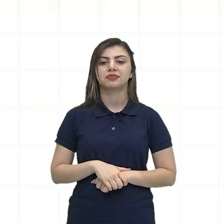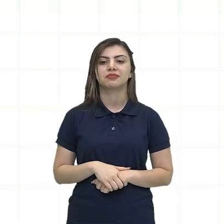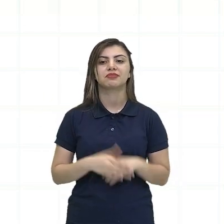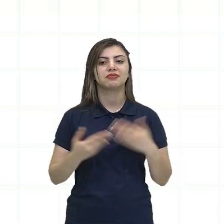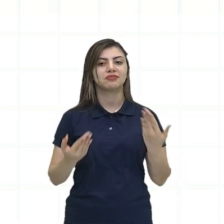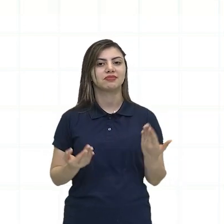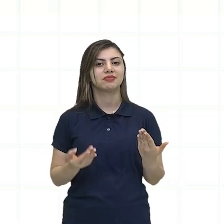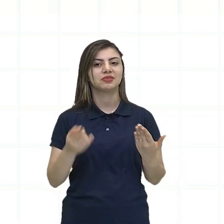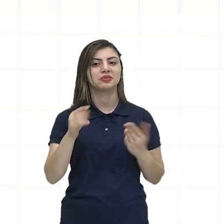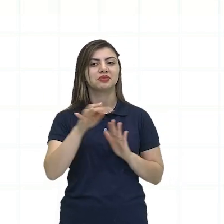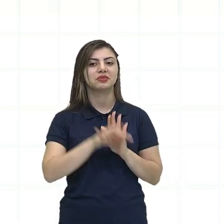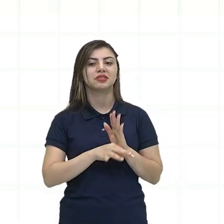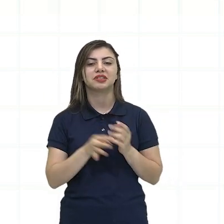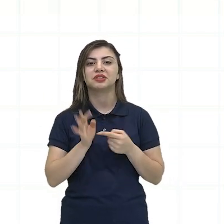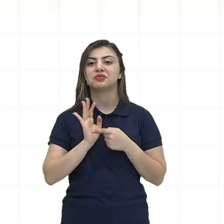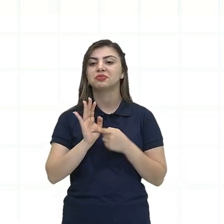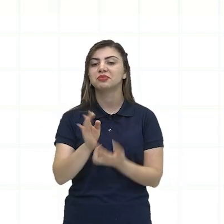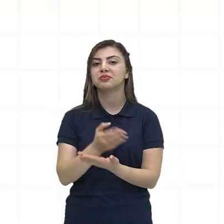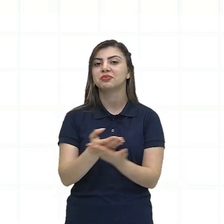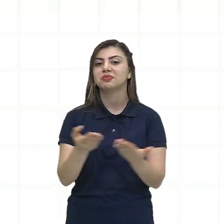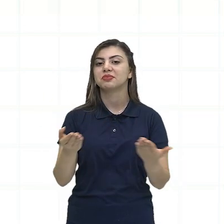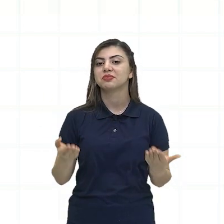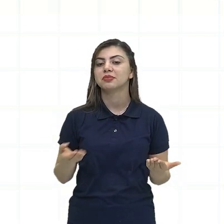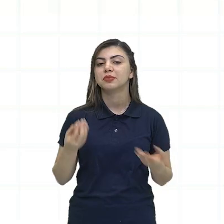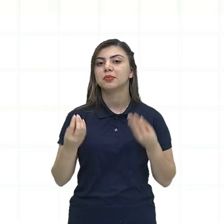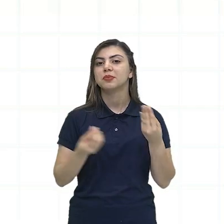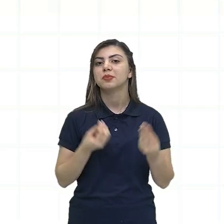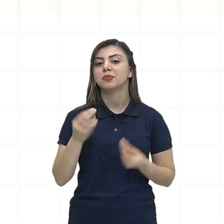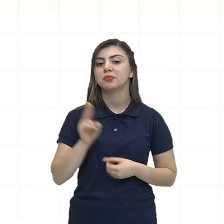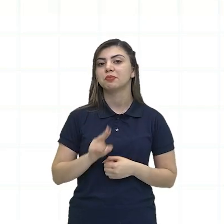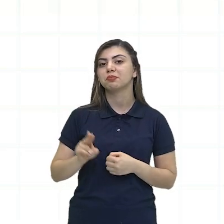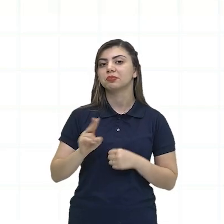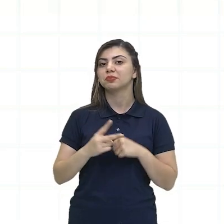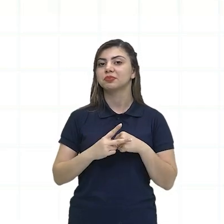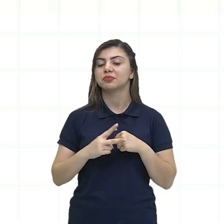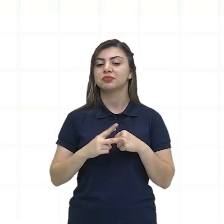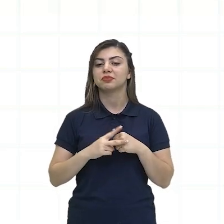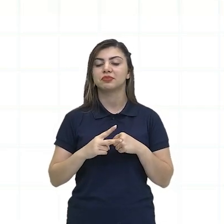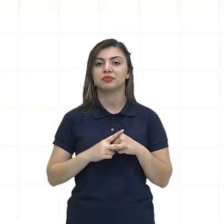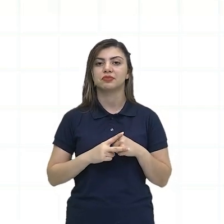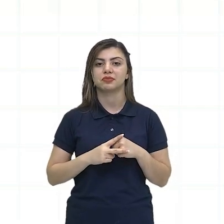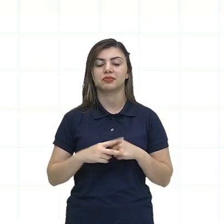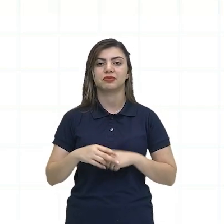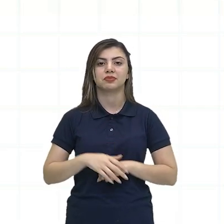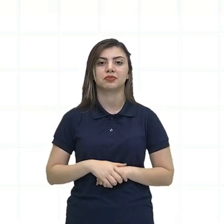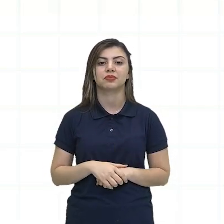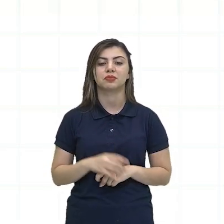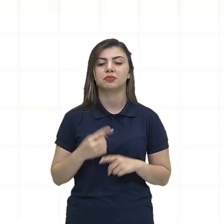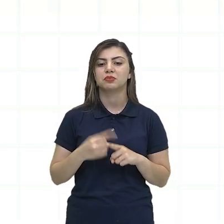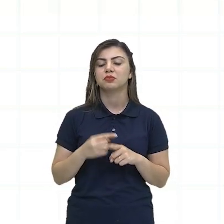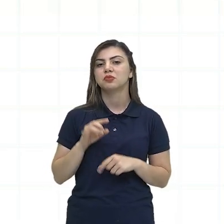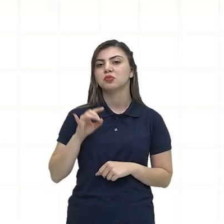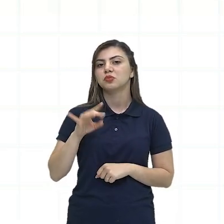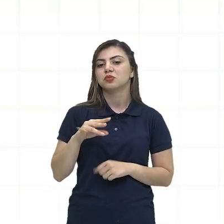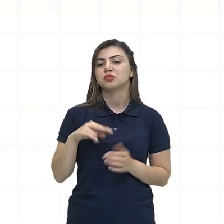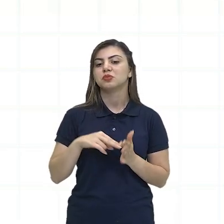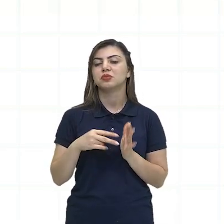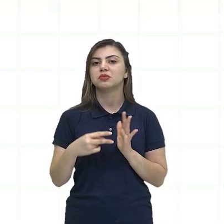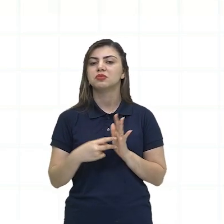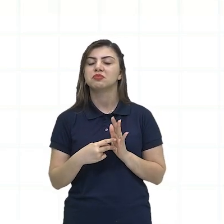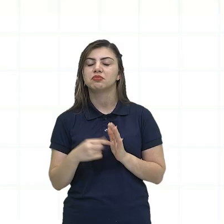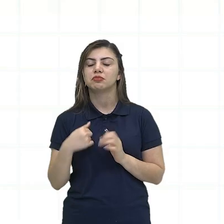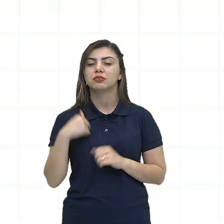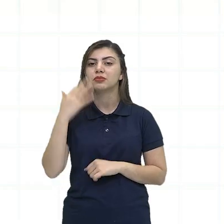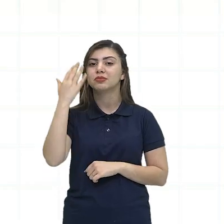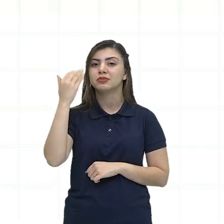Então, um texto para mostrar para vocês o uso desse verbo, que não basta saber o significado, tá?